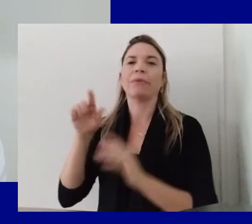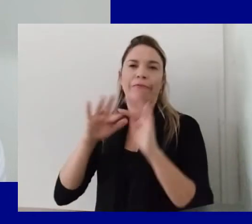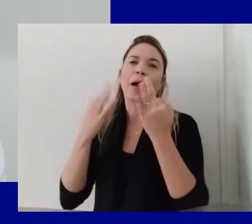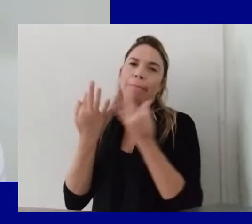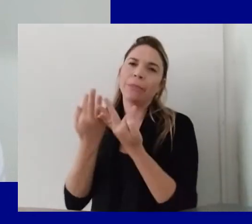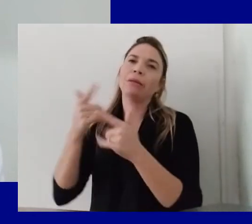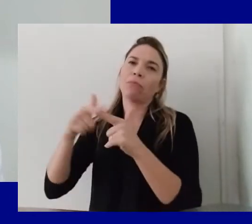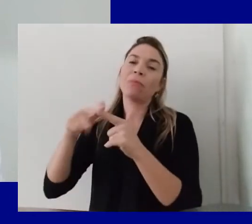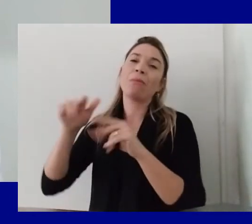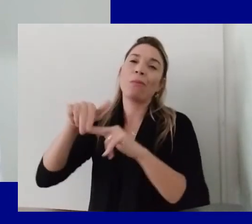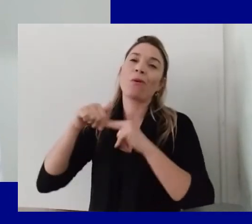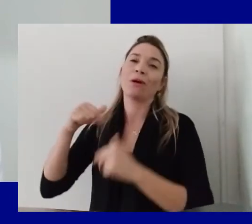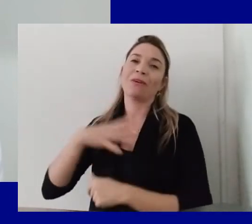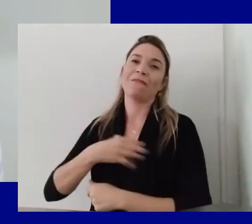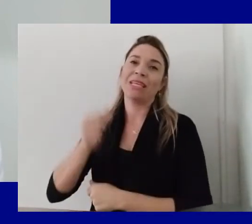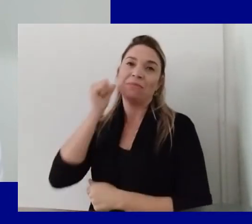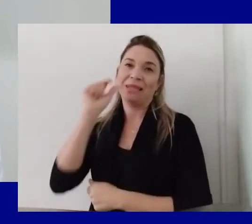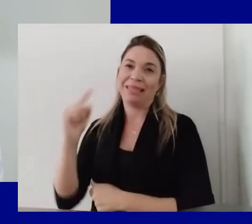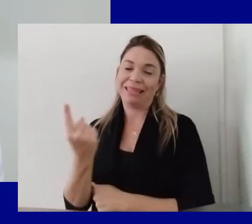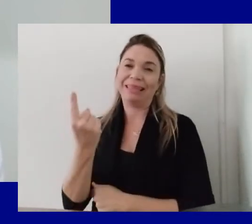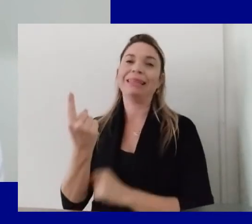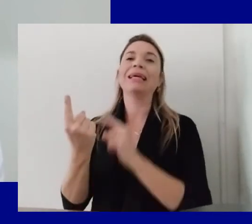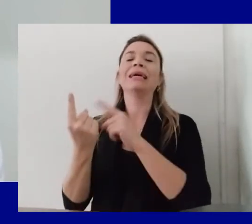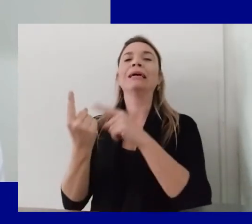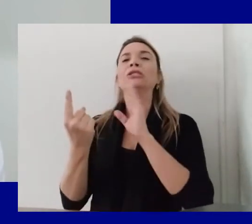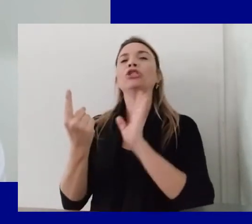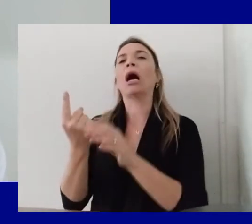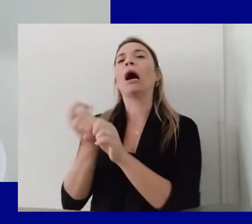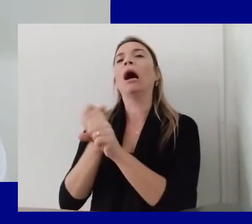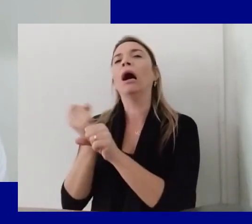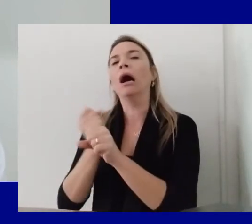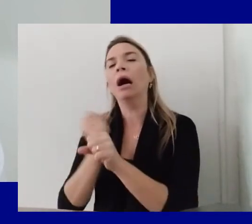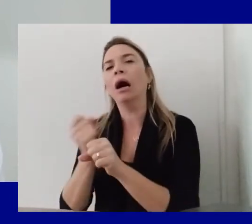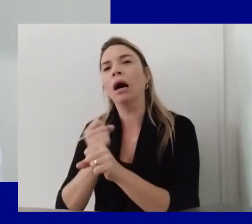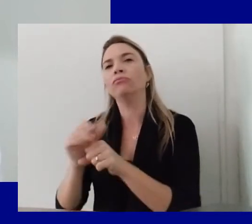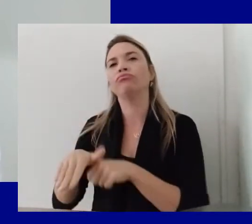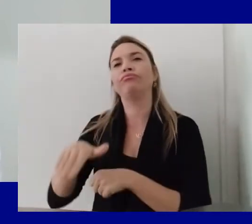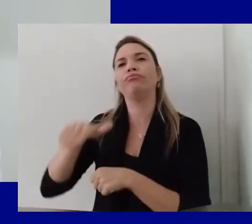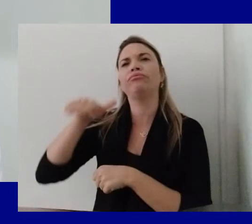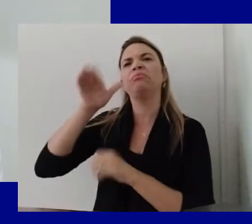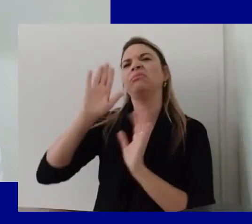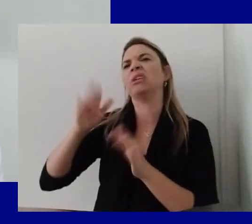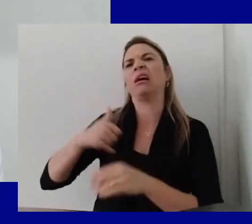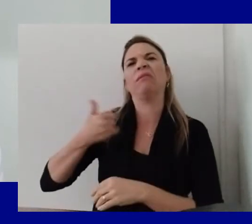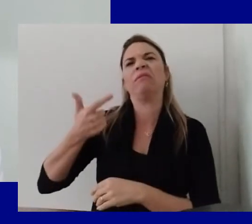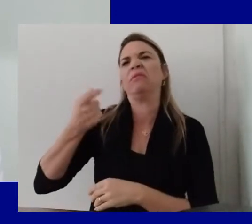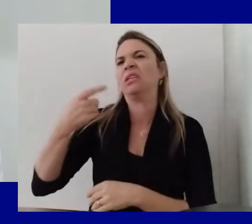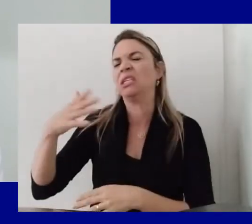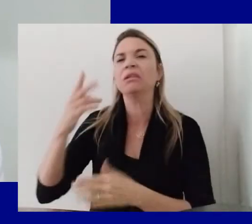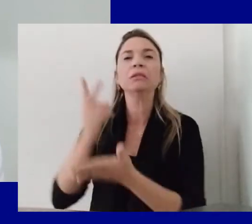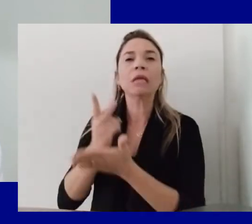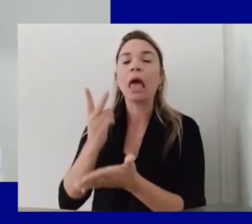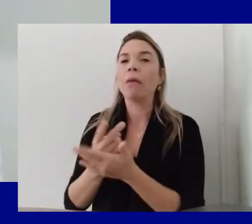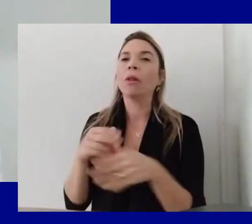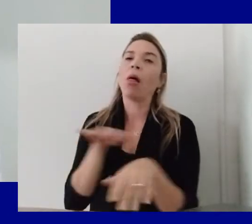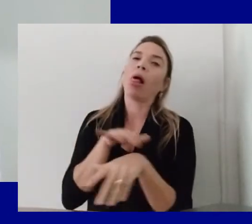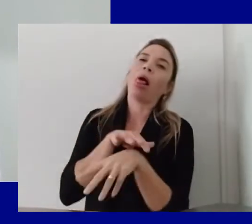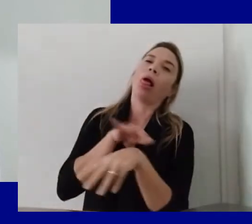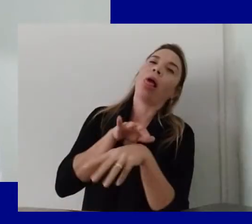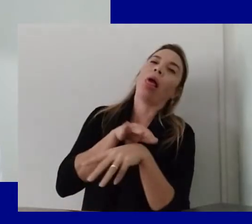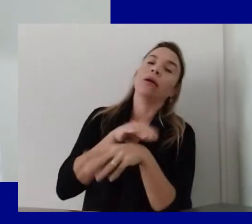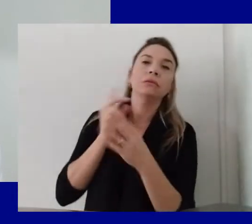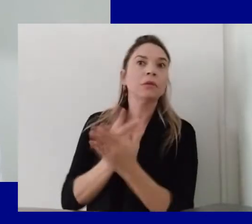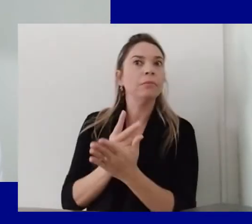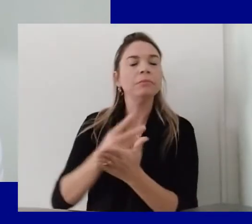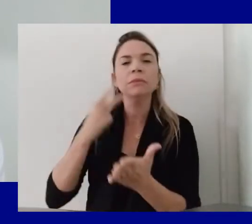de epilepsia. E naquele momento que nós conhecemos a família, as convulsões, as crises